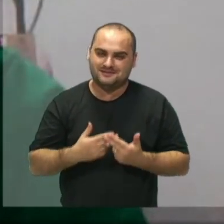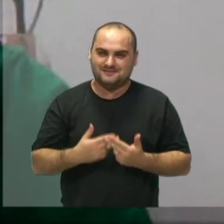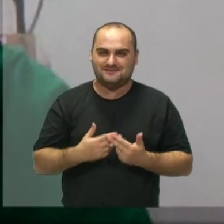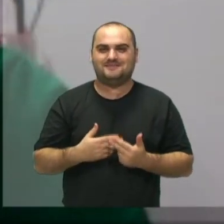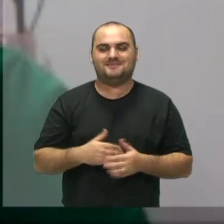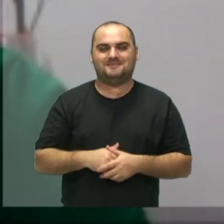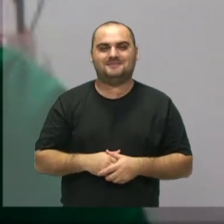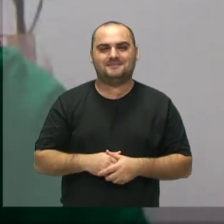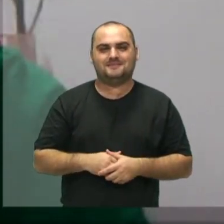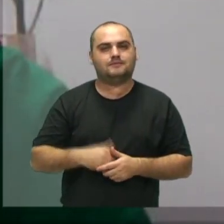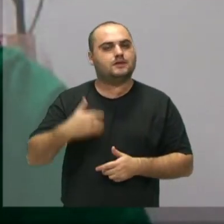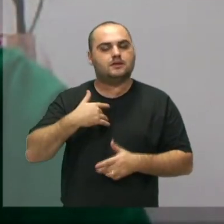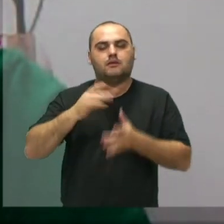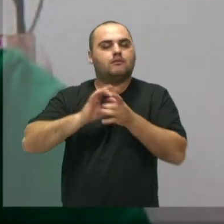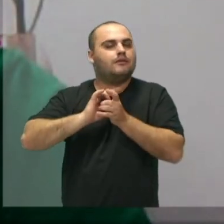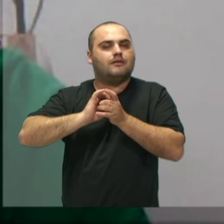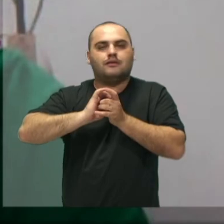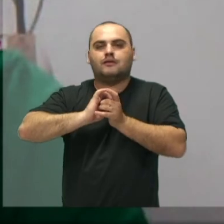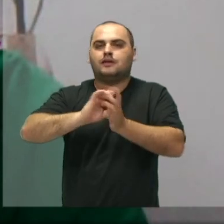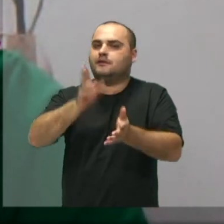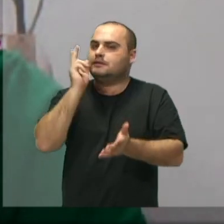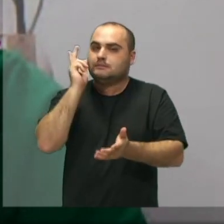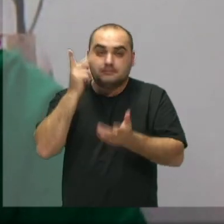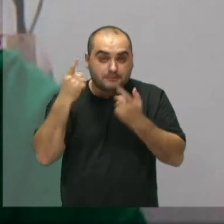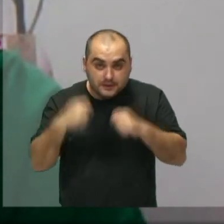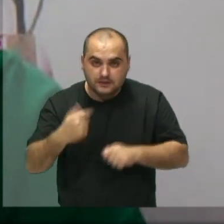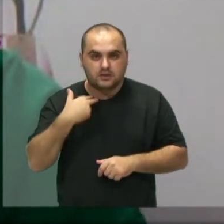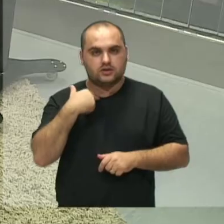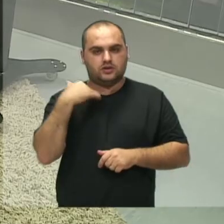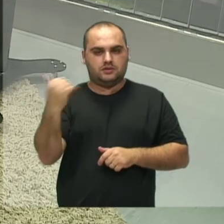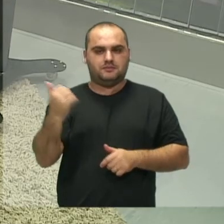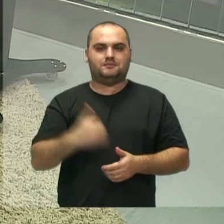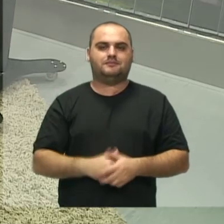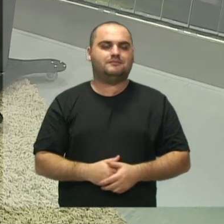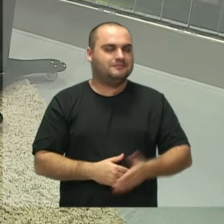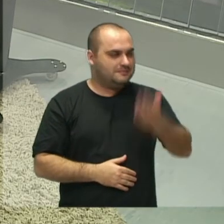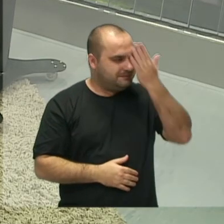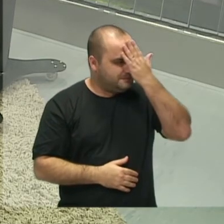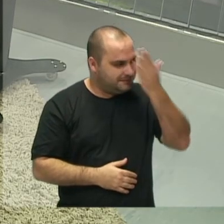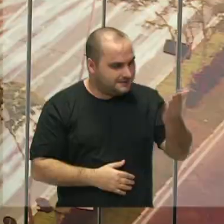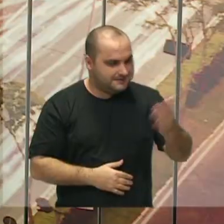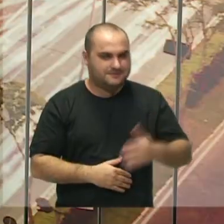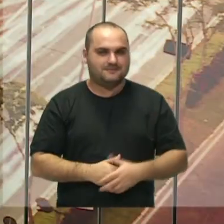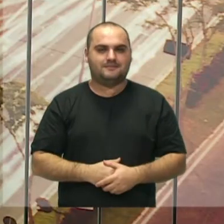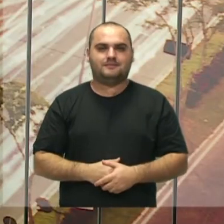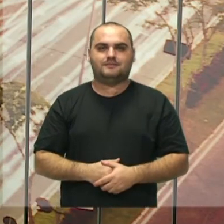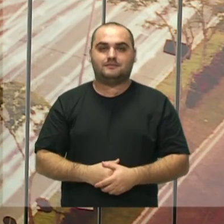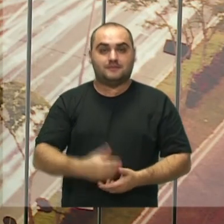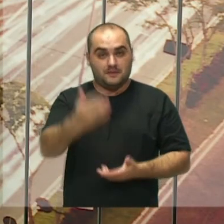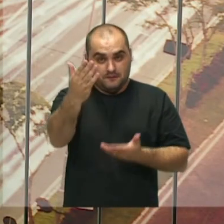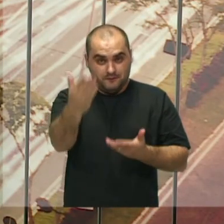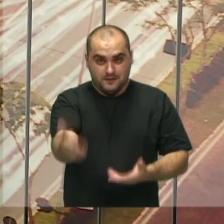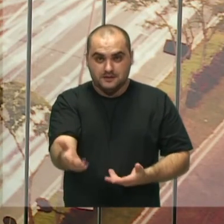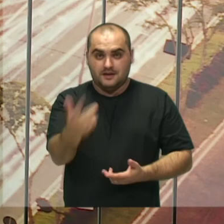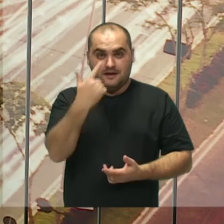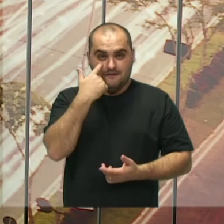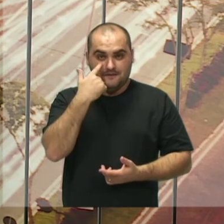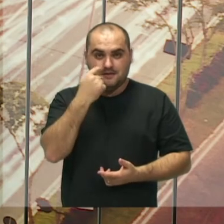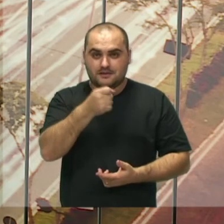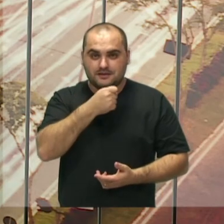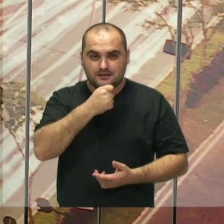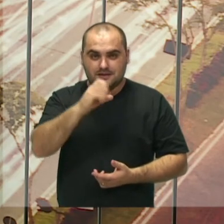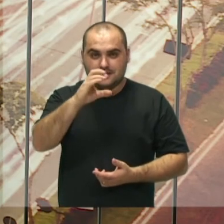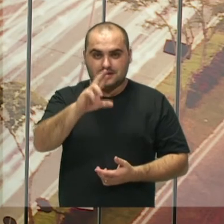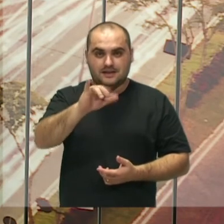E eu estou à disposição sempre que vocês precisarem. Obrigada, Cris. E a você que acompanhou essa entrevista com a